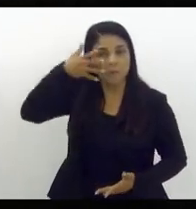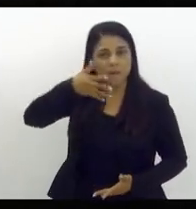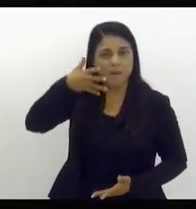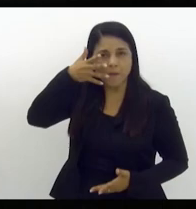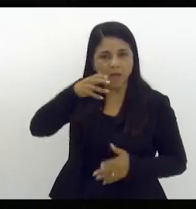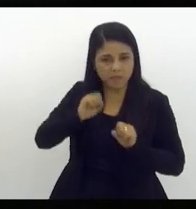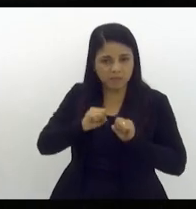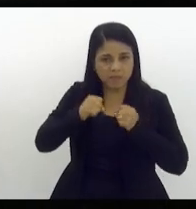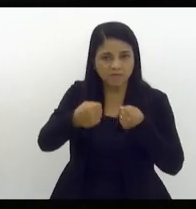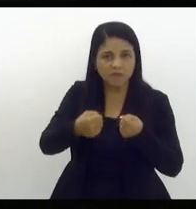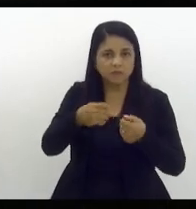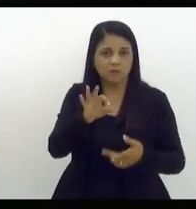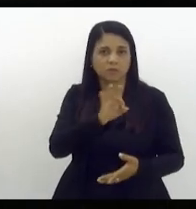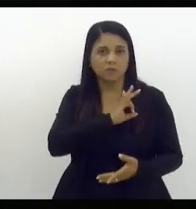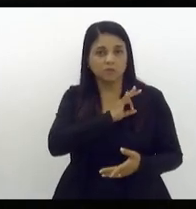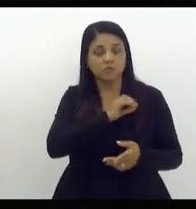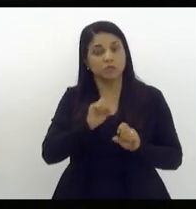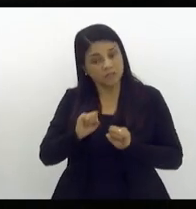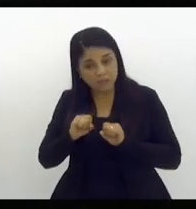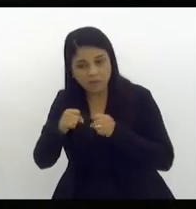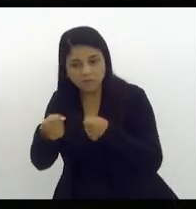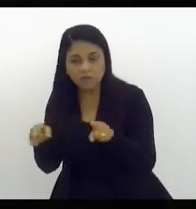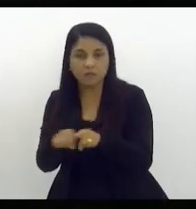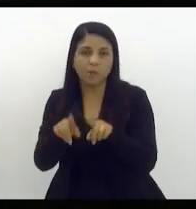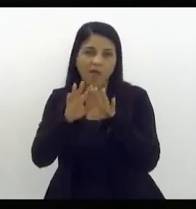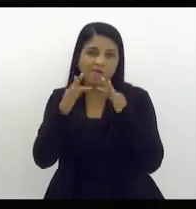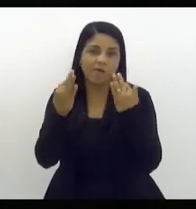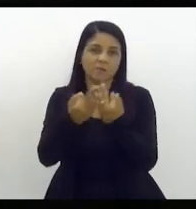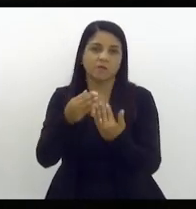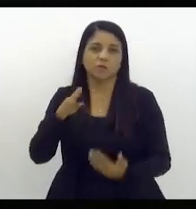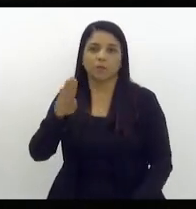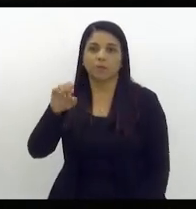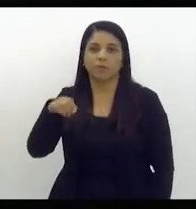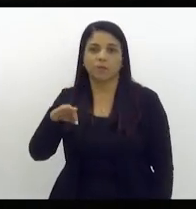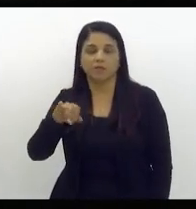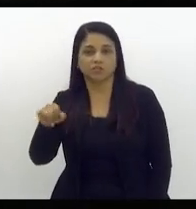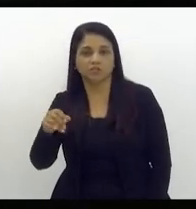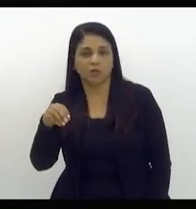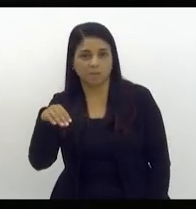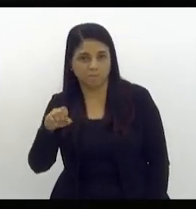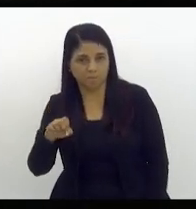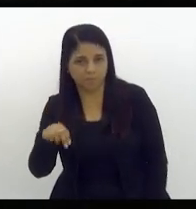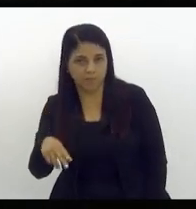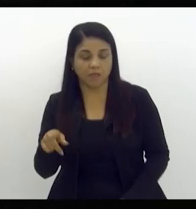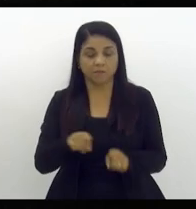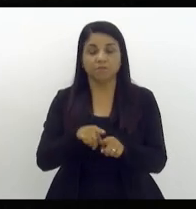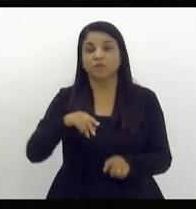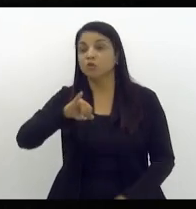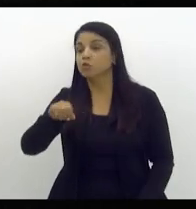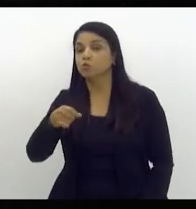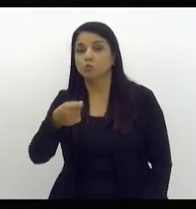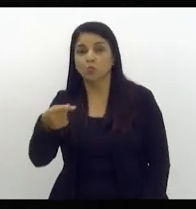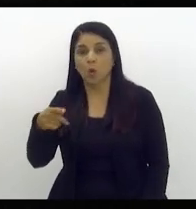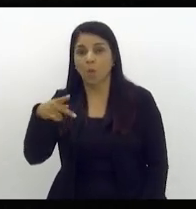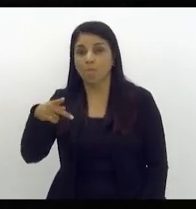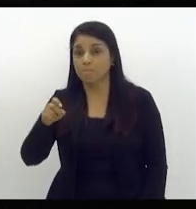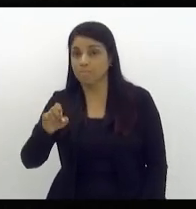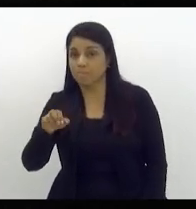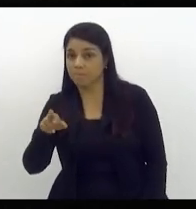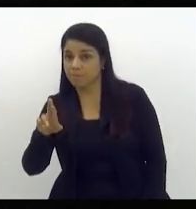agentes defendam a família do Benjamin, defendam a família da Eloá, a família do João Pedro. São